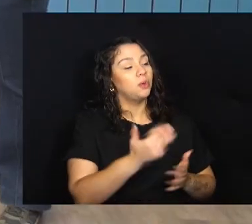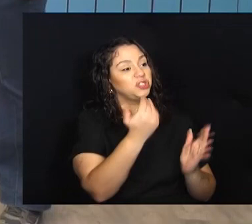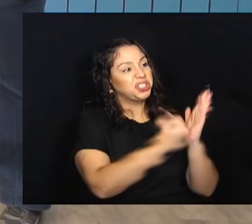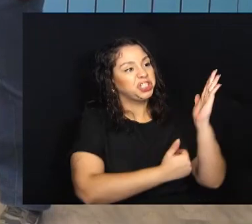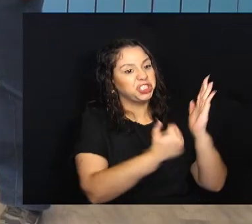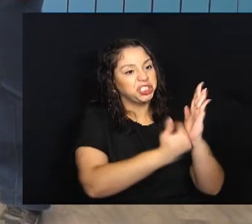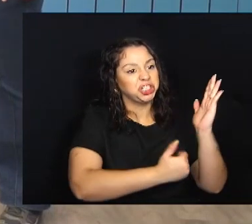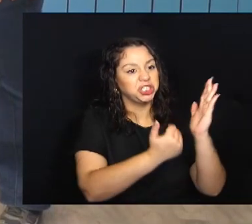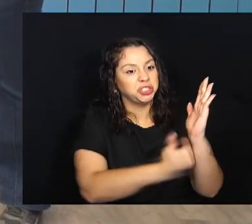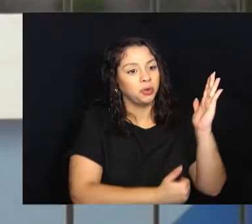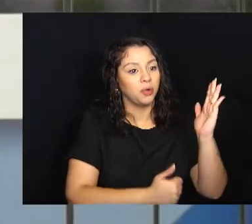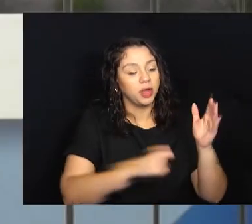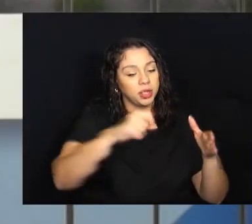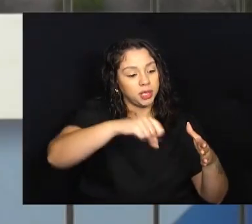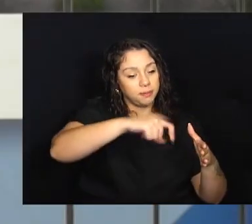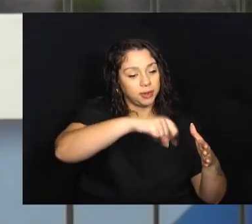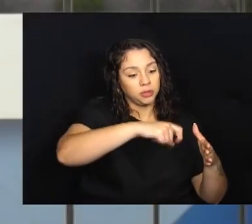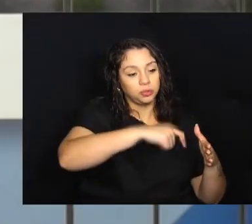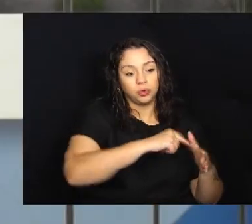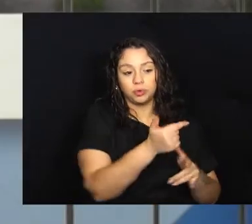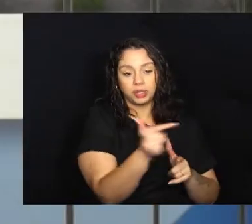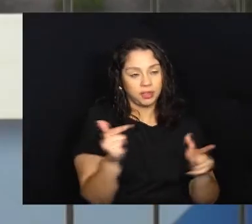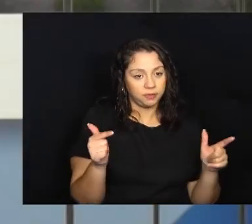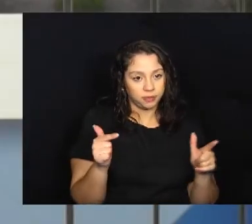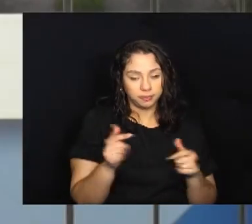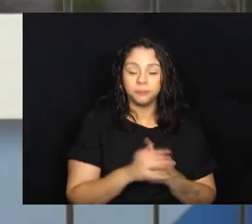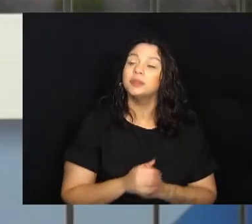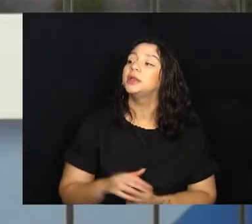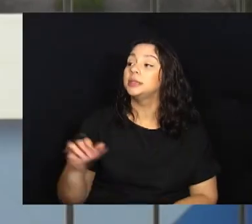E aí, no caso que você fala da lei da APA,